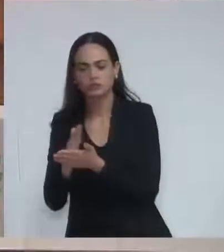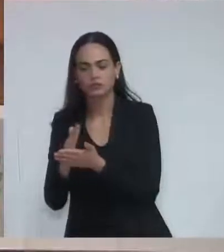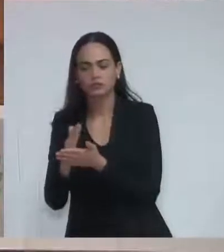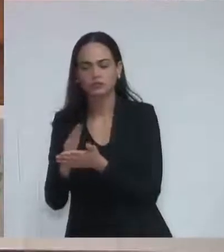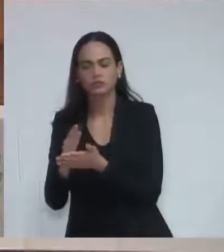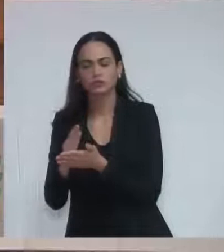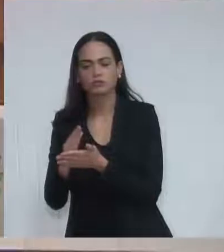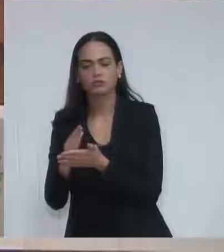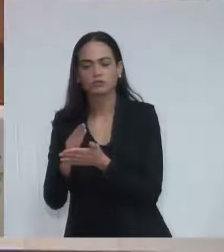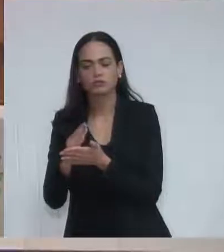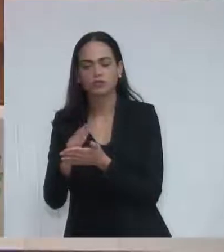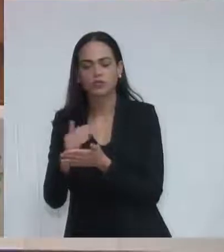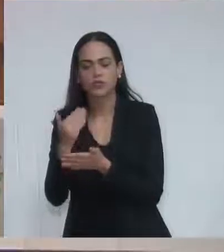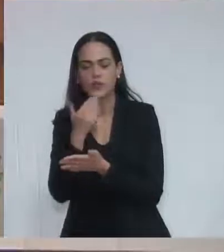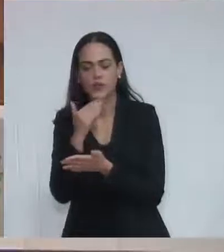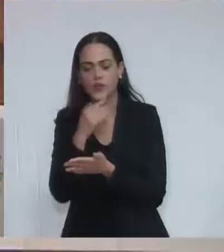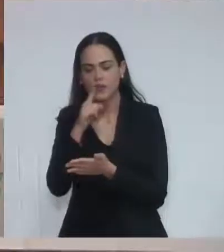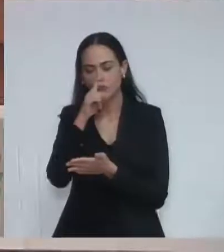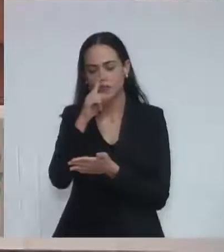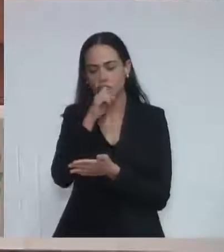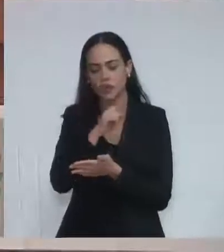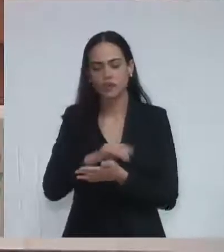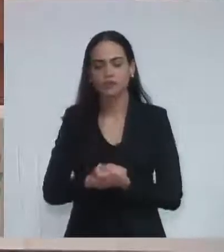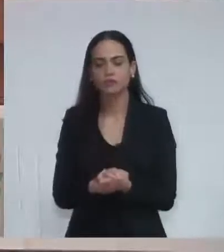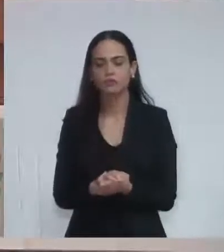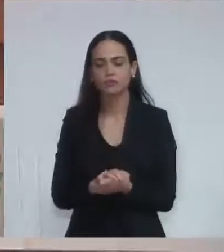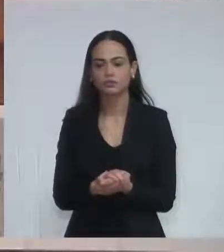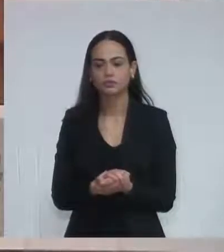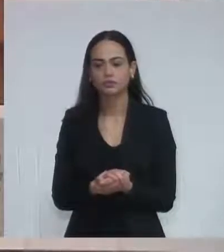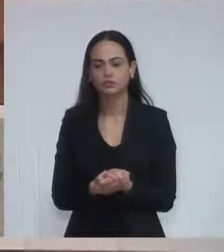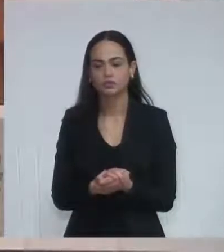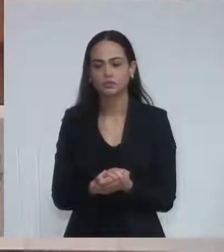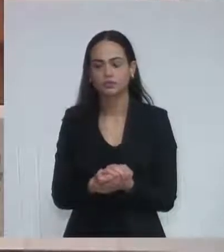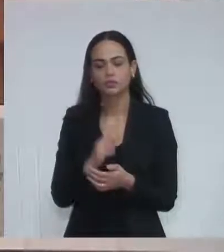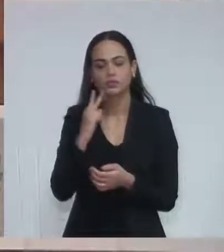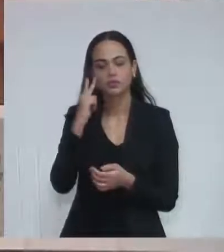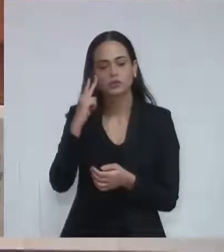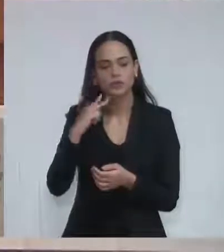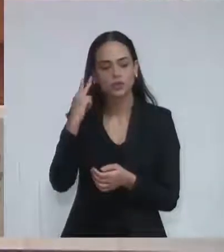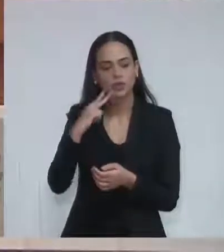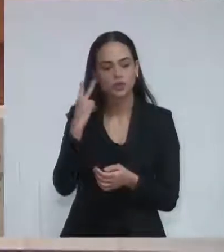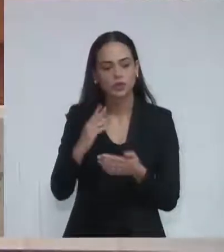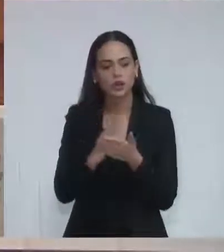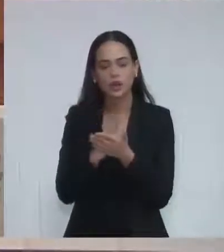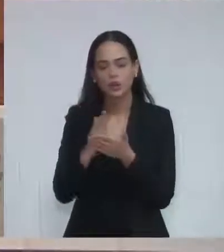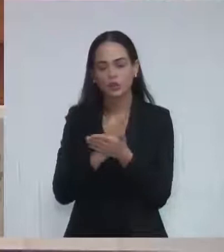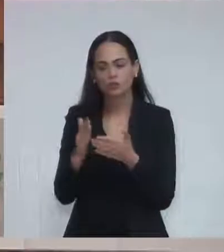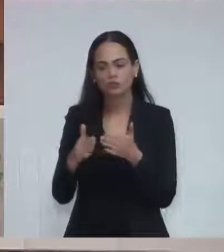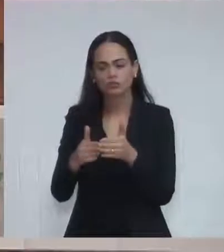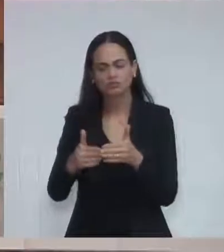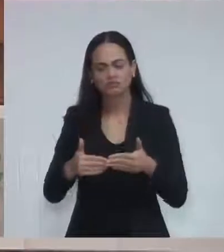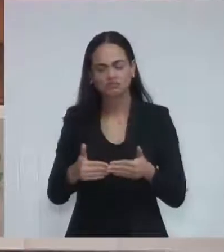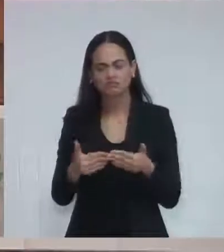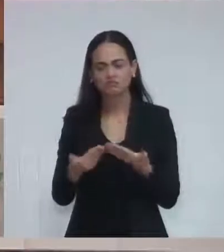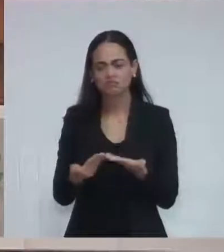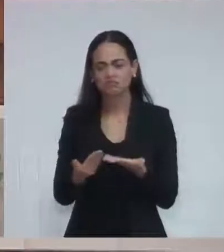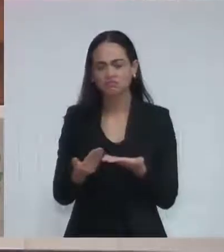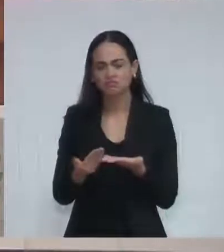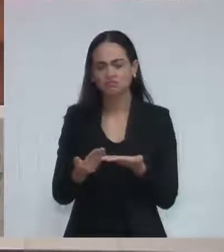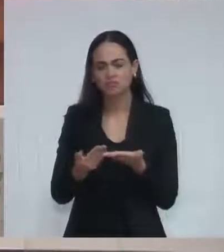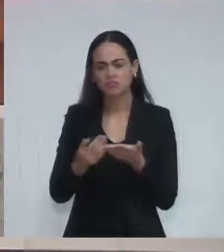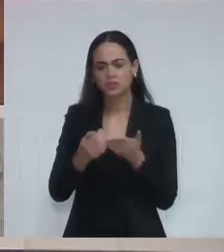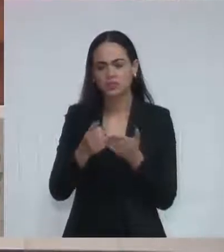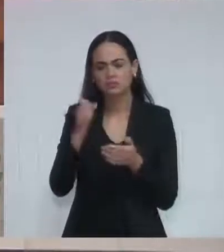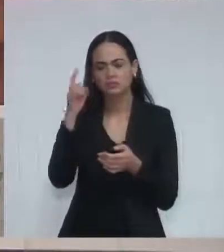reversa, afastar as alegações da dupla de vereadores, inclusive apontando abusos e requerimentos incompreensíveis ou de